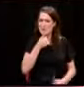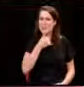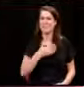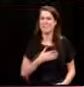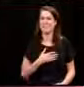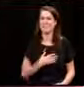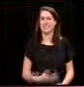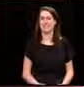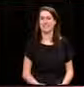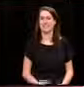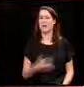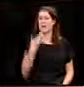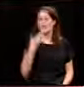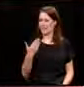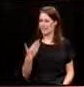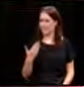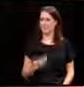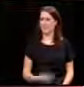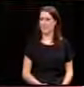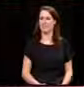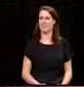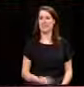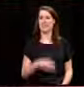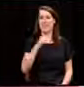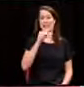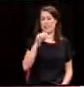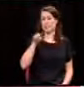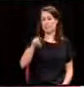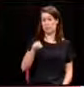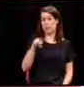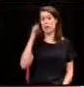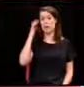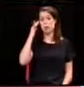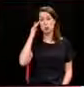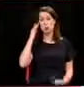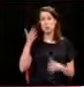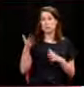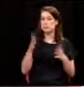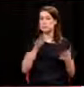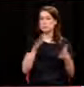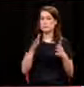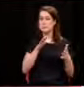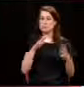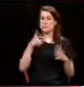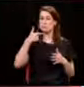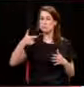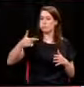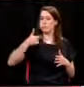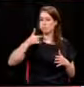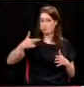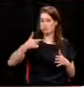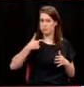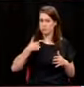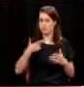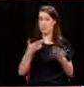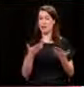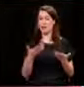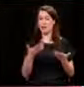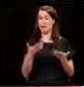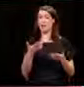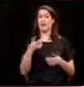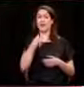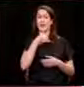Obrigado, António. Retificar, obviamente, que os 10 mil é um número médio de chamadas para o call center, ou melhor, para o contact center do Sport Lisboa